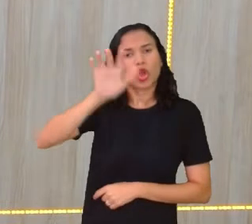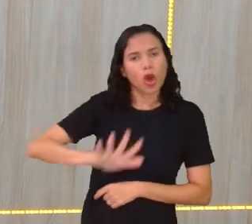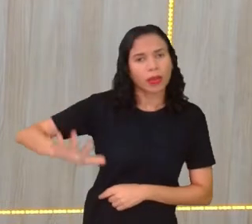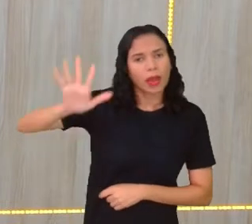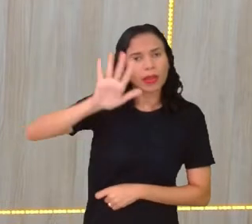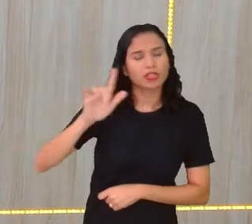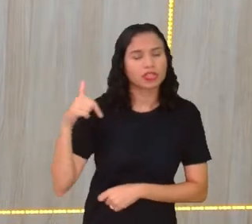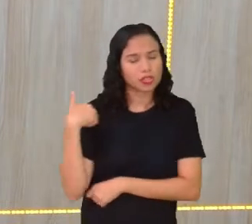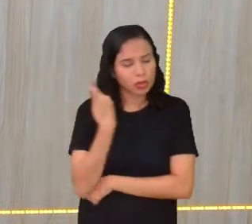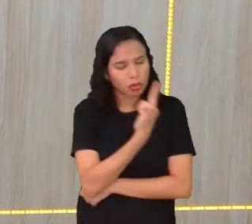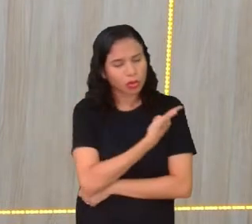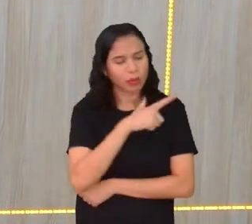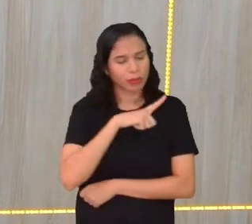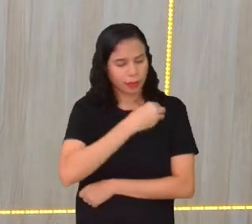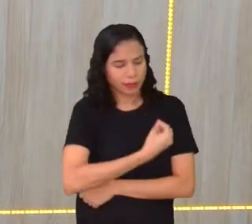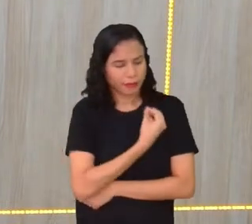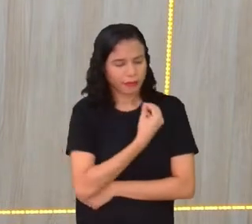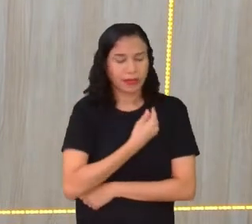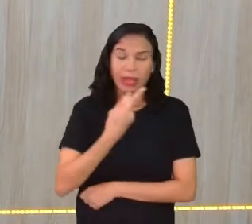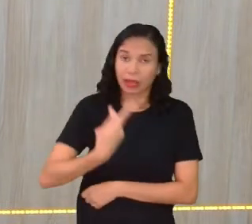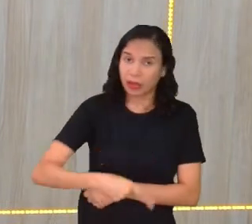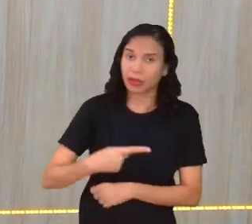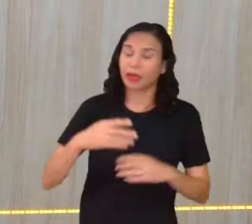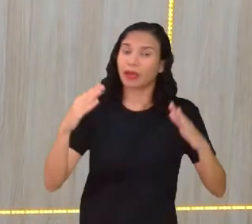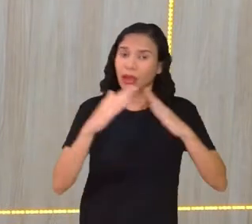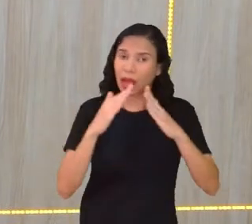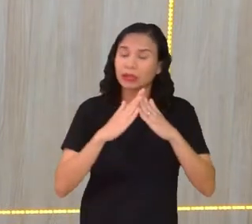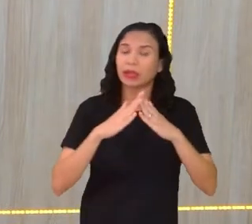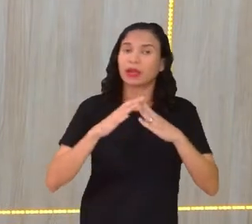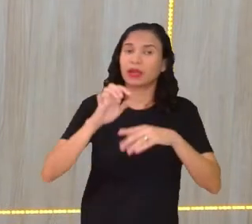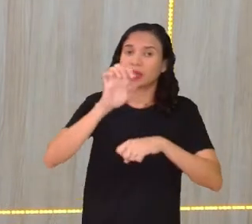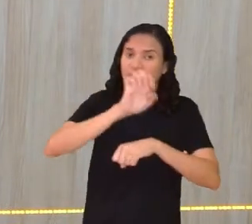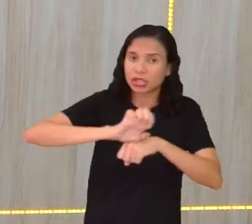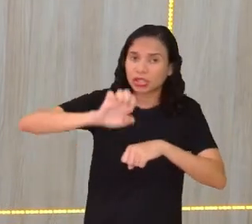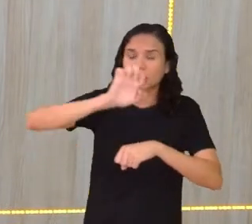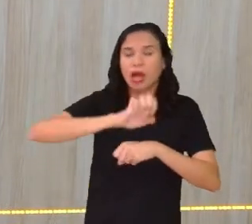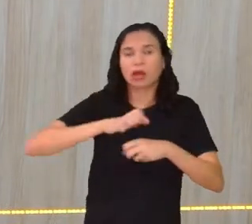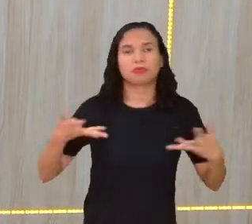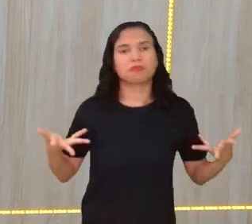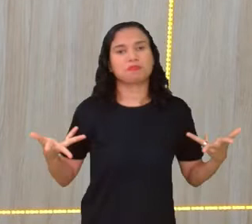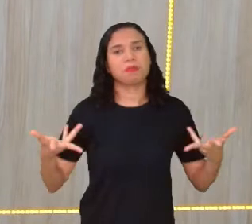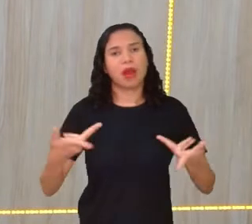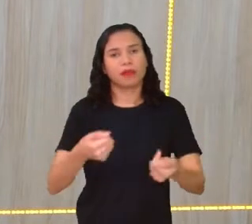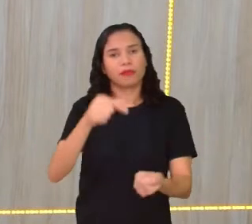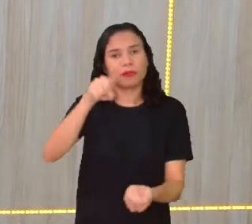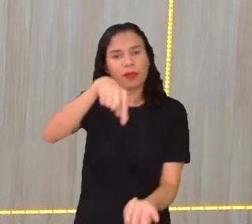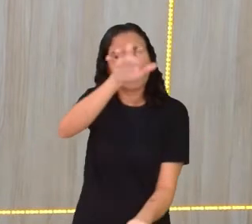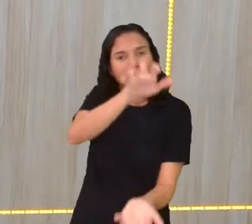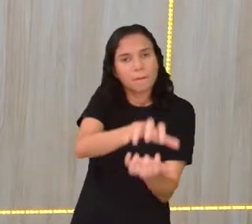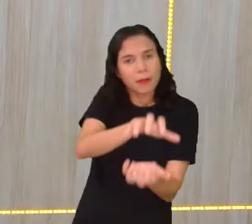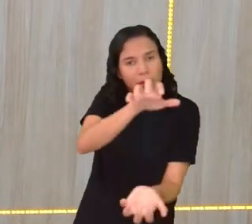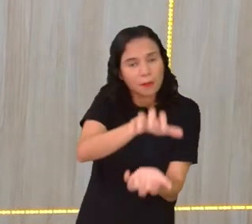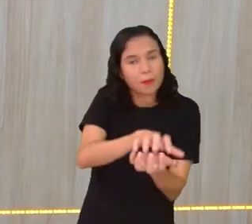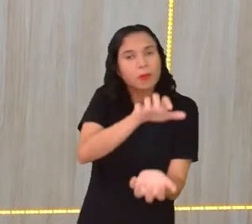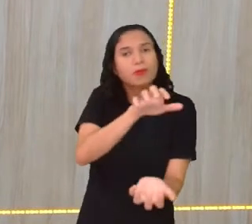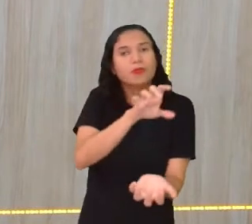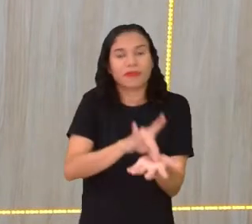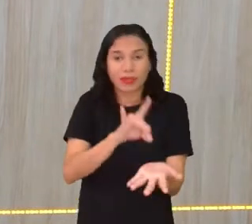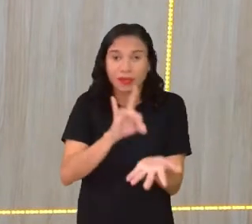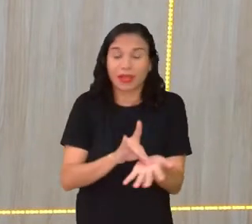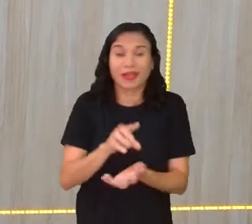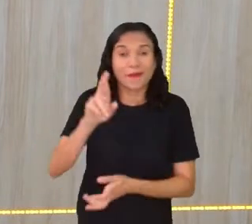nordestinos, nós moramos em um estado maravilhoso que é o nosso Pernambuco, né? E